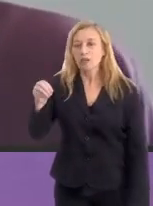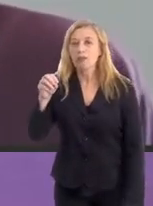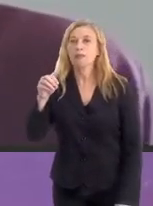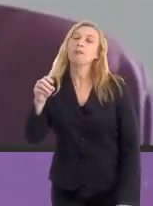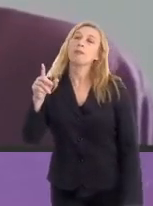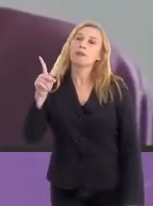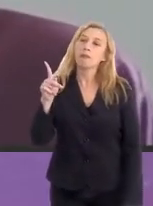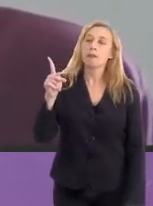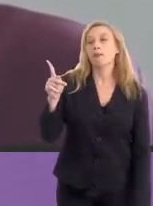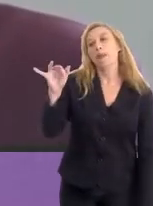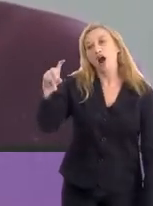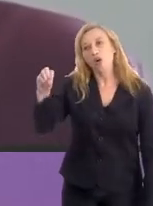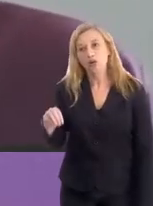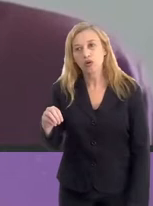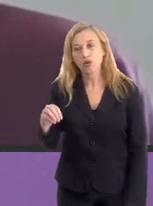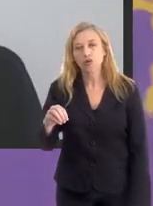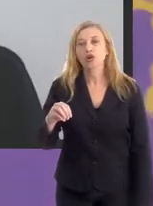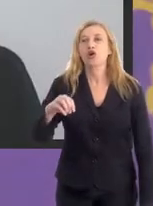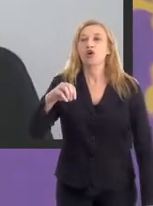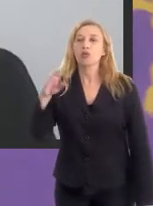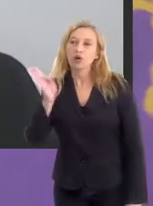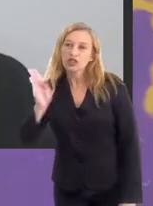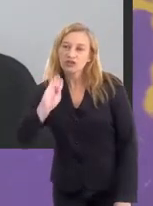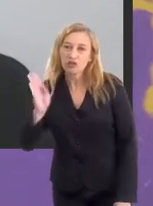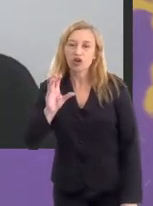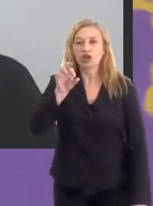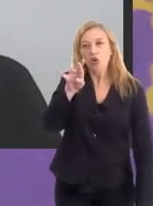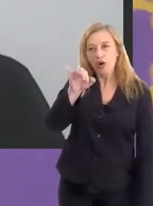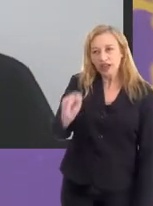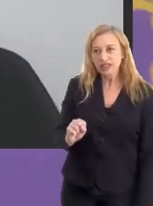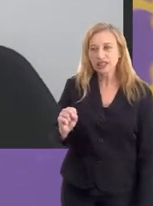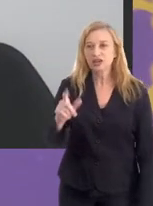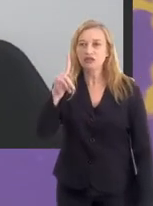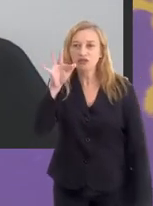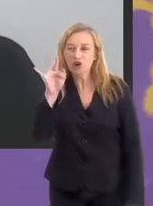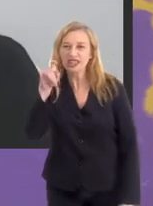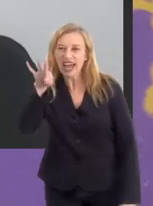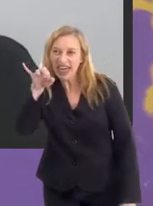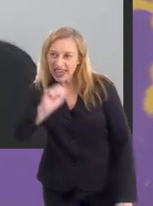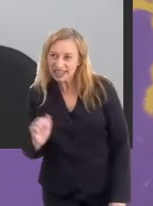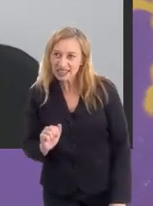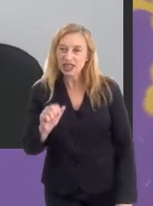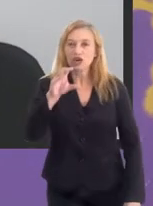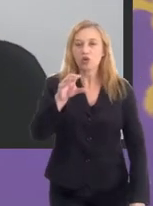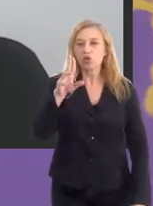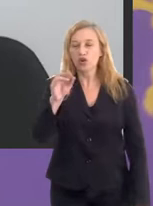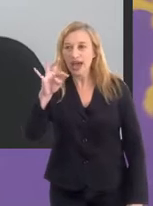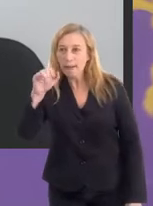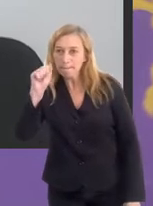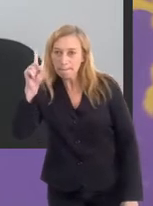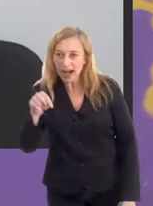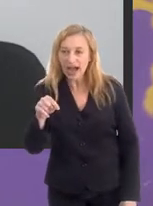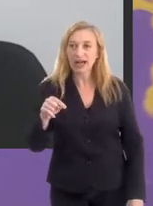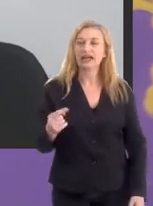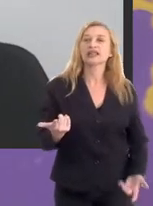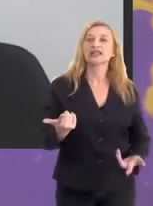e Ceará Botafogo e Corinthians Juventude e Bragantino Fortaleza e Cuiabá o Atlético